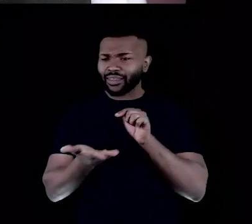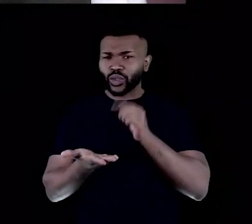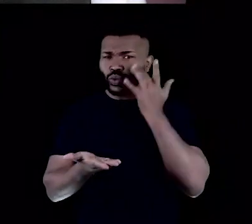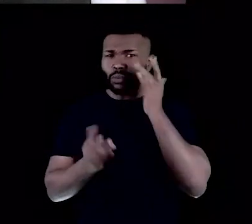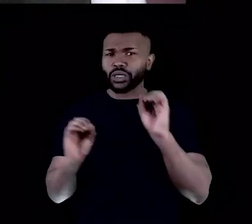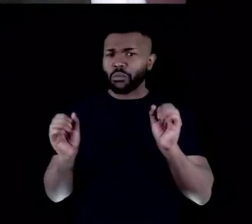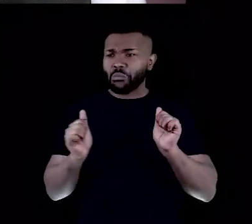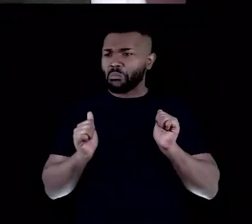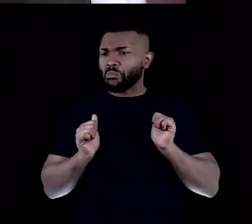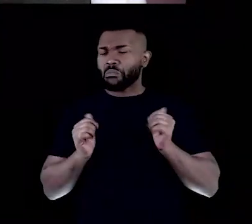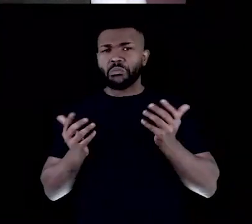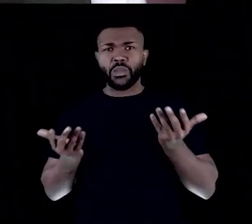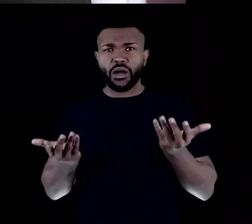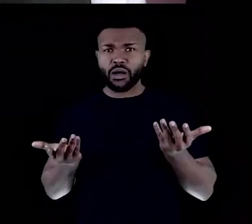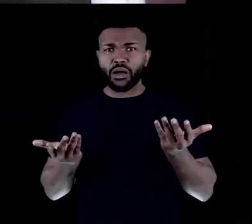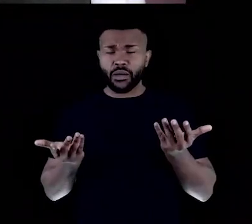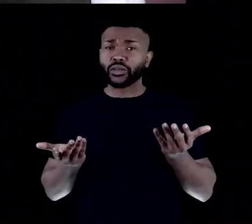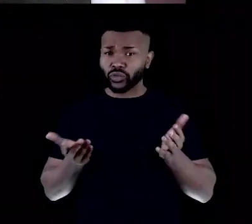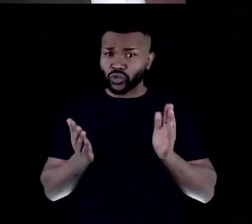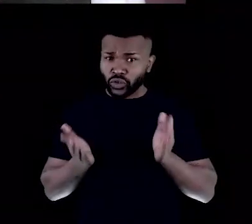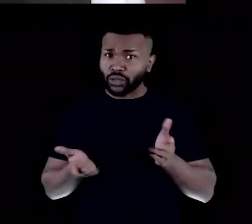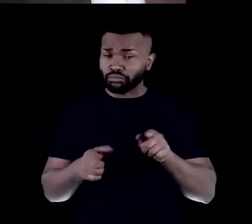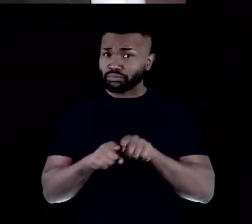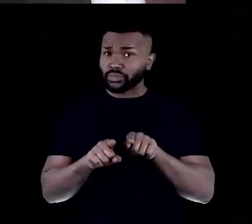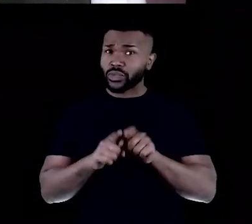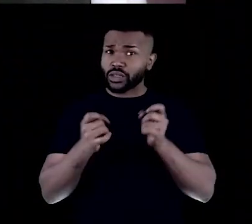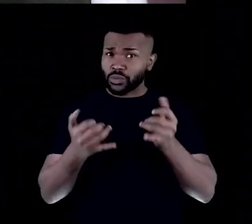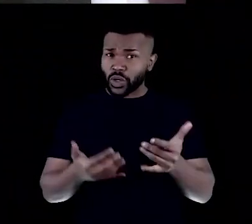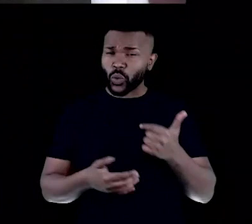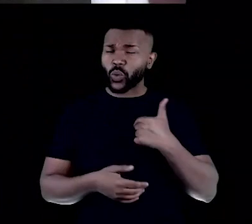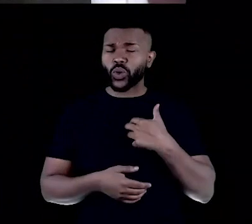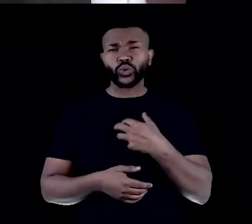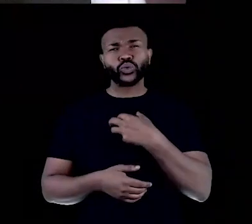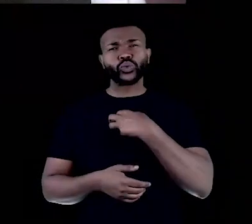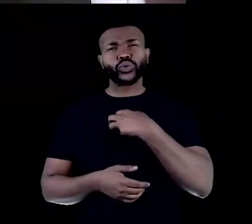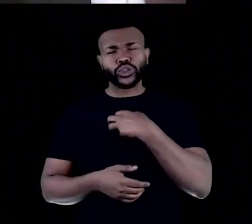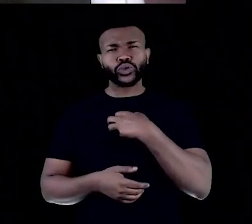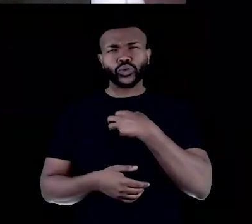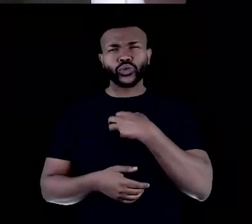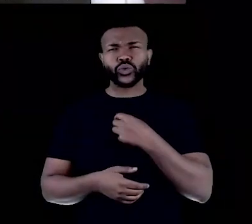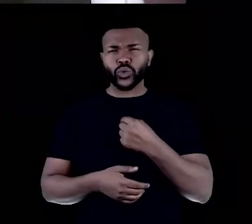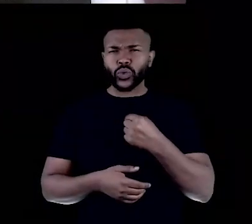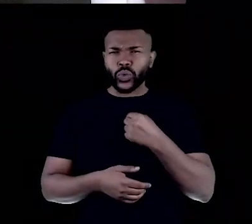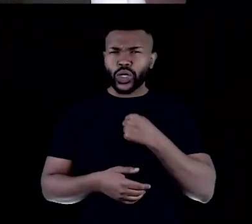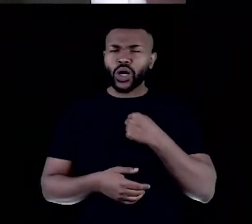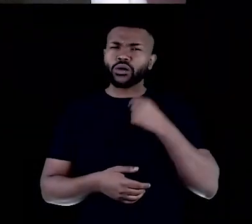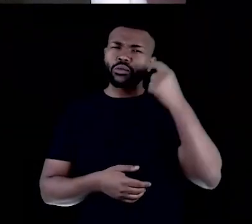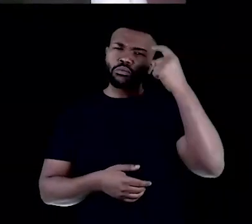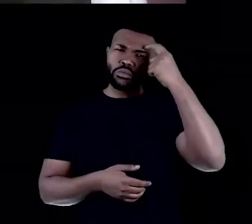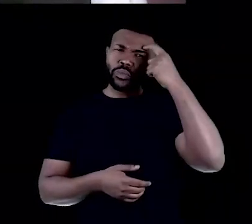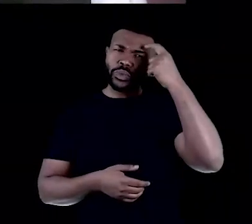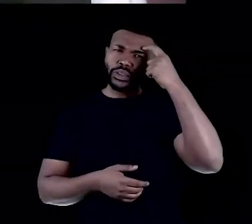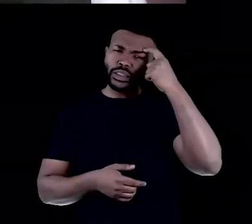a existir, como condenação de estar vivo. E eu sinto que eu tenho